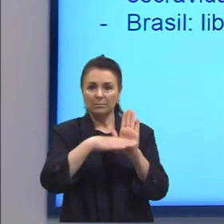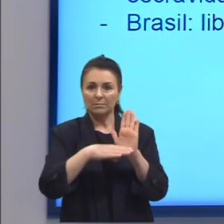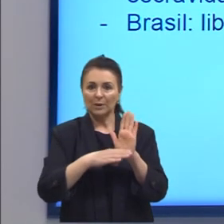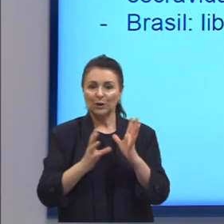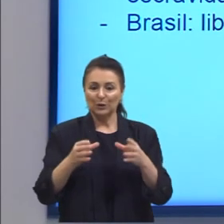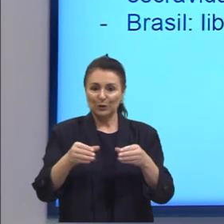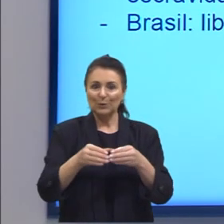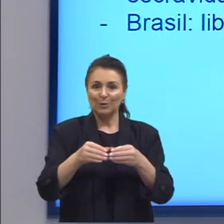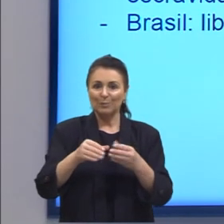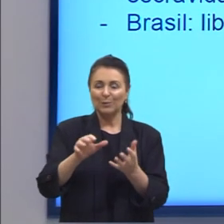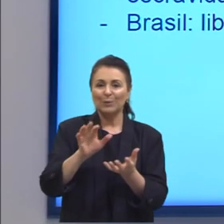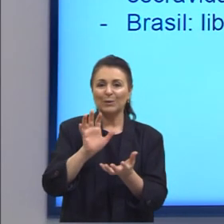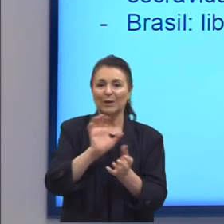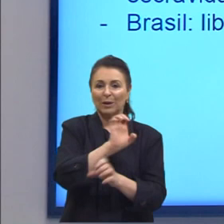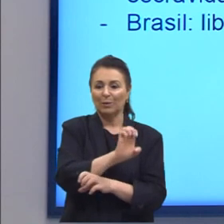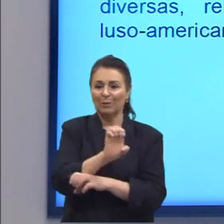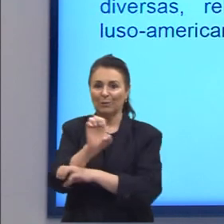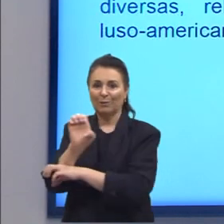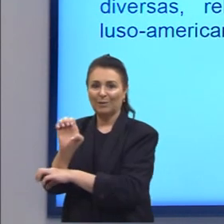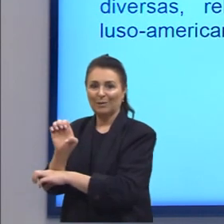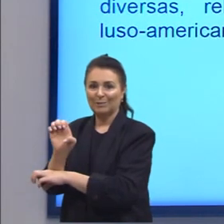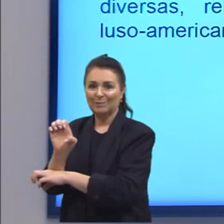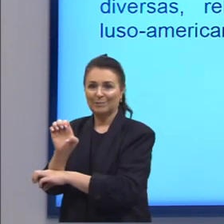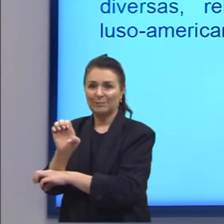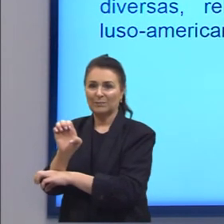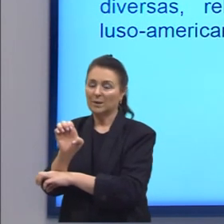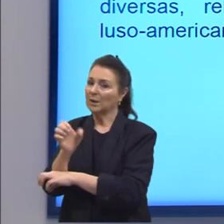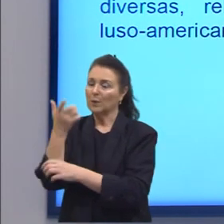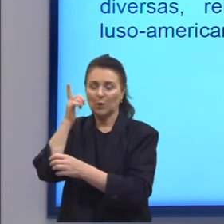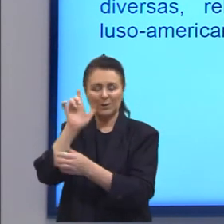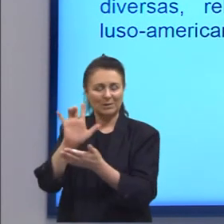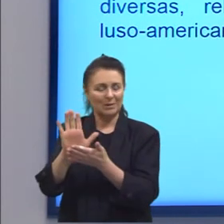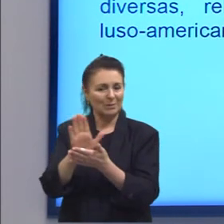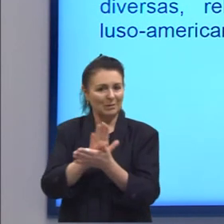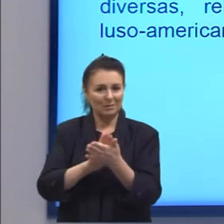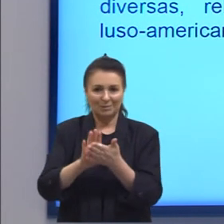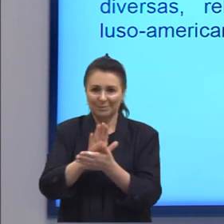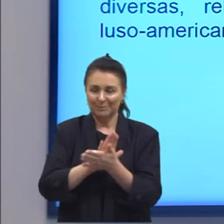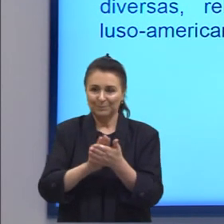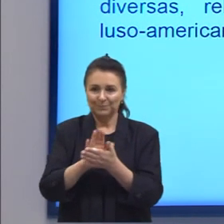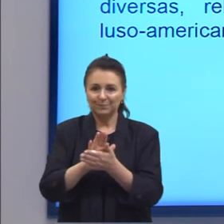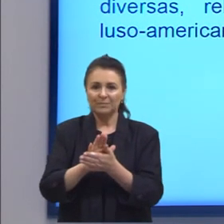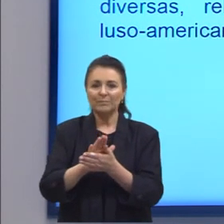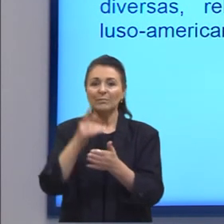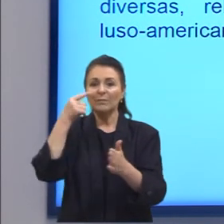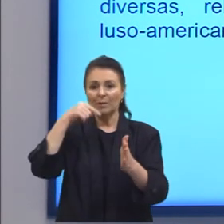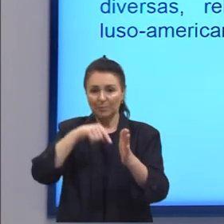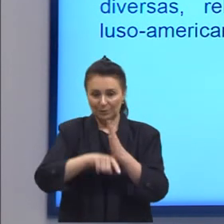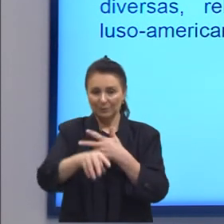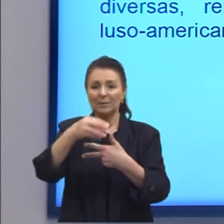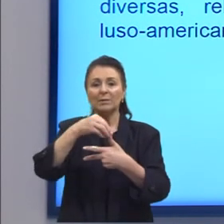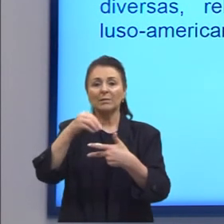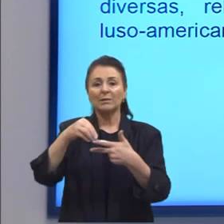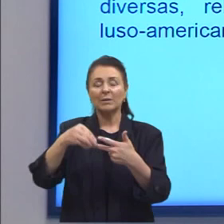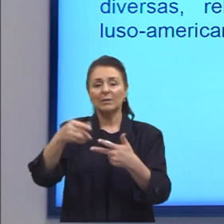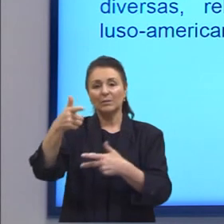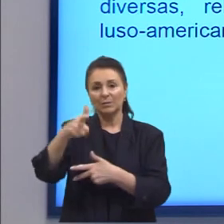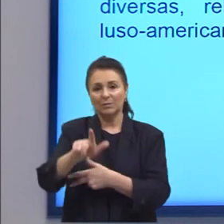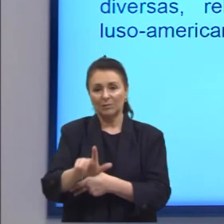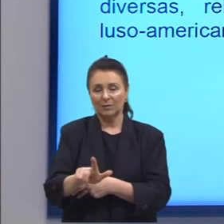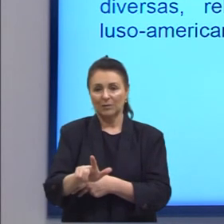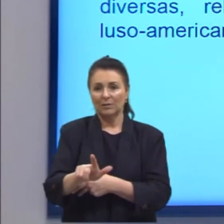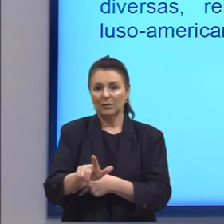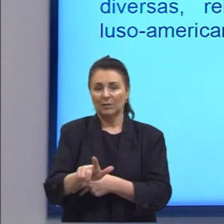do Equador que acabou sendo derrotada e a gente tem que uma outra questão do Enem ela vai